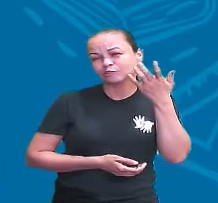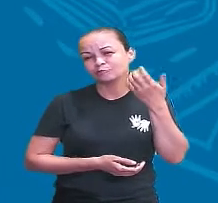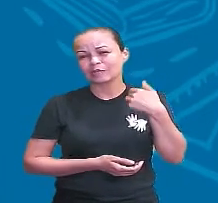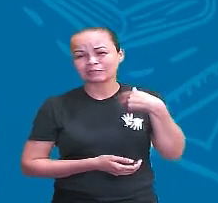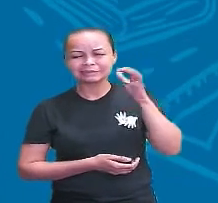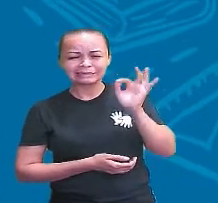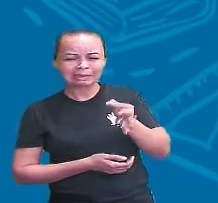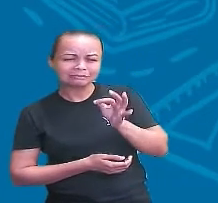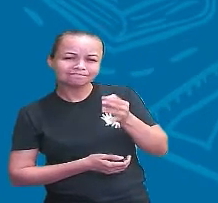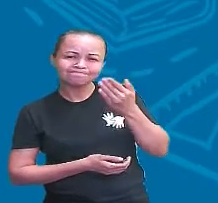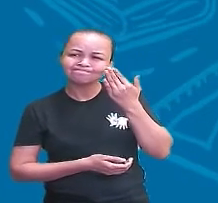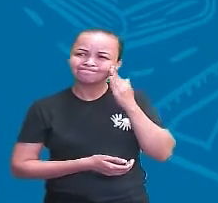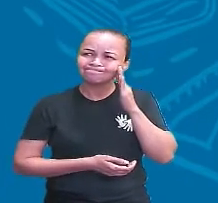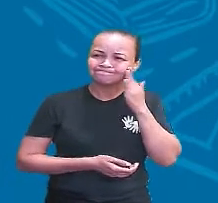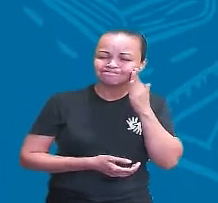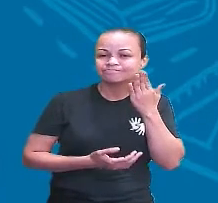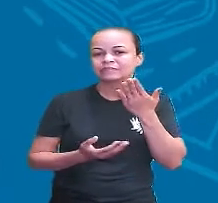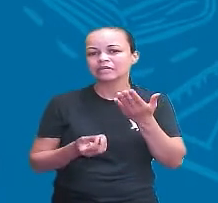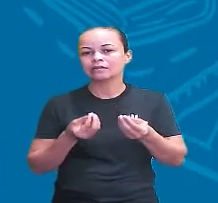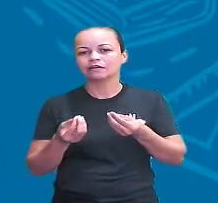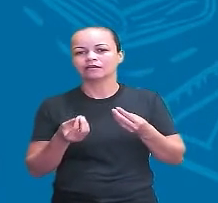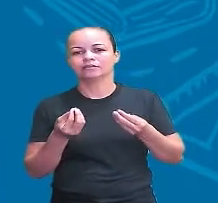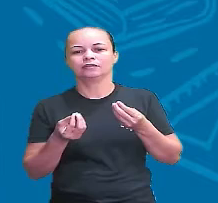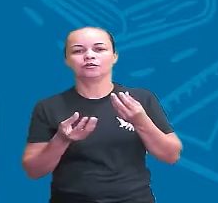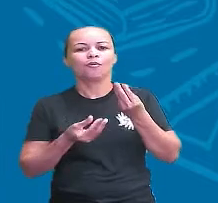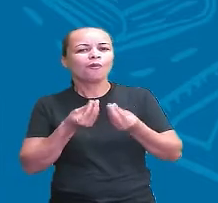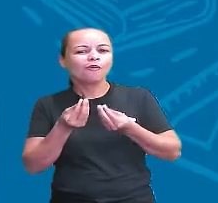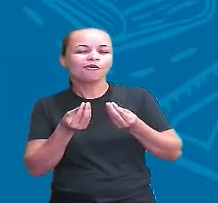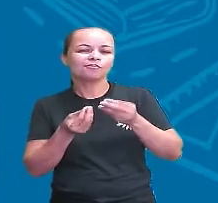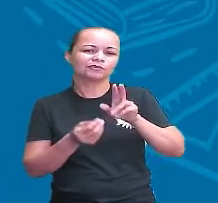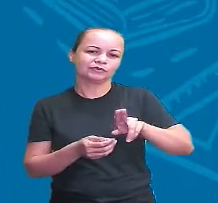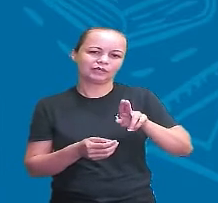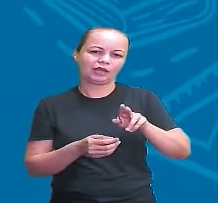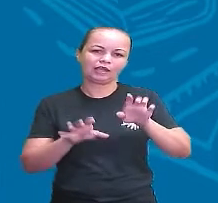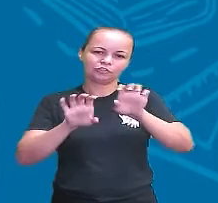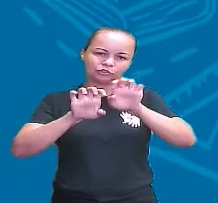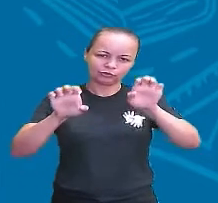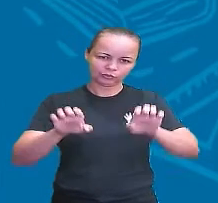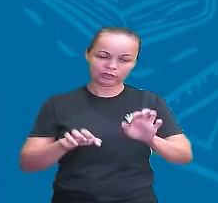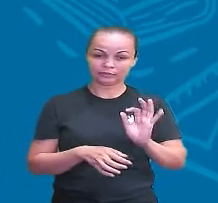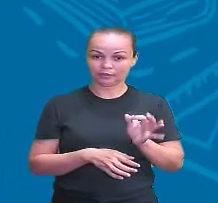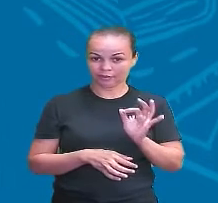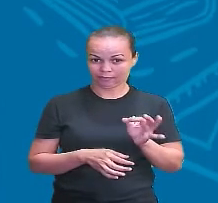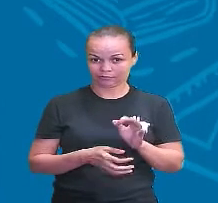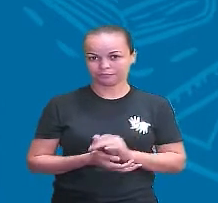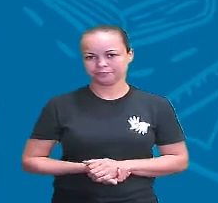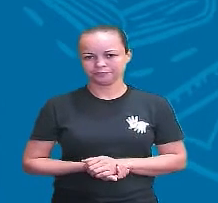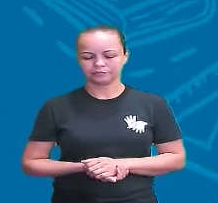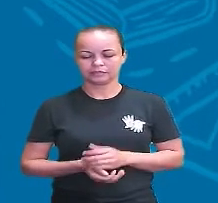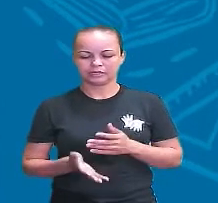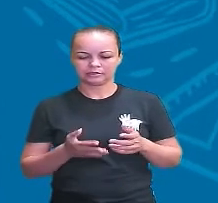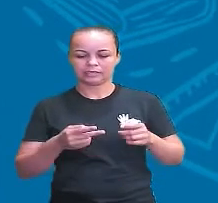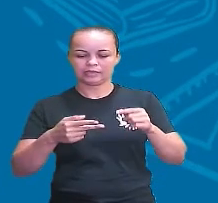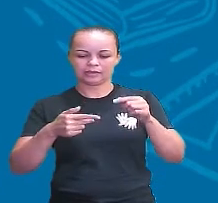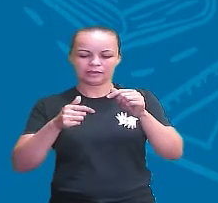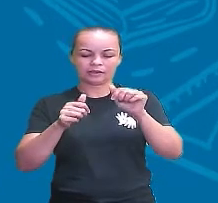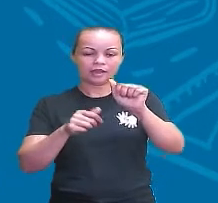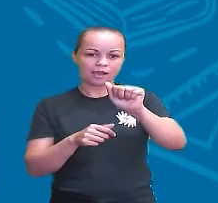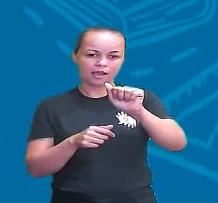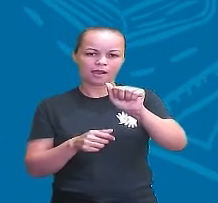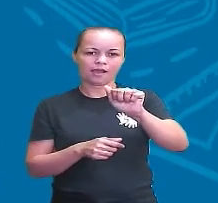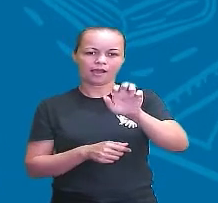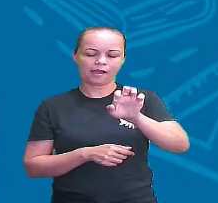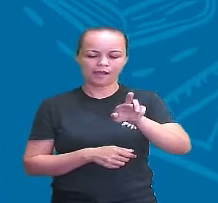Lembra? Ideia de incerteza. Qual seria a estrutura certa? Era eu falar are going to spend,